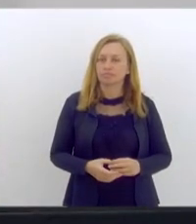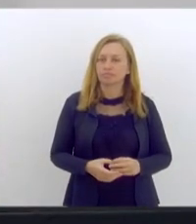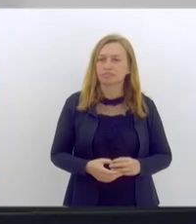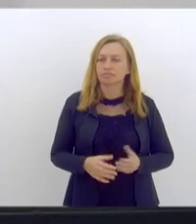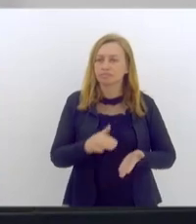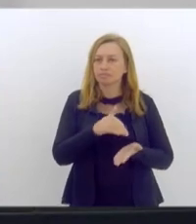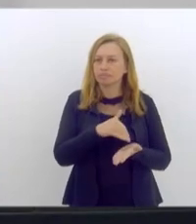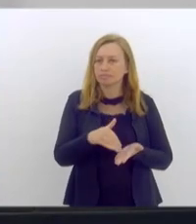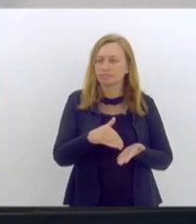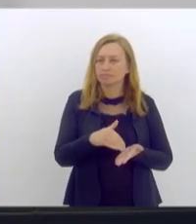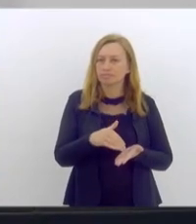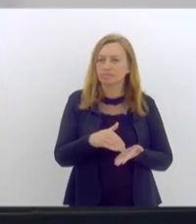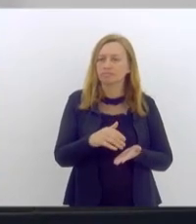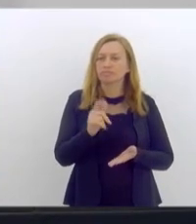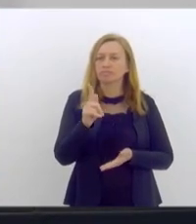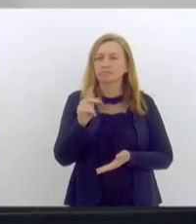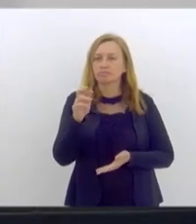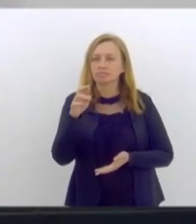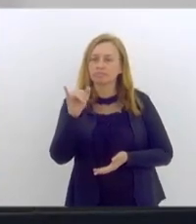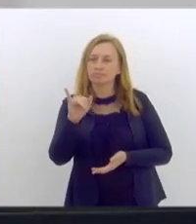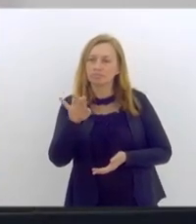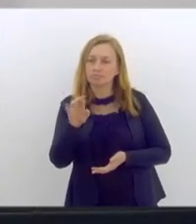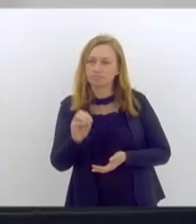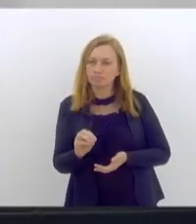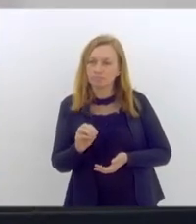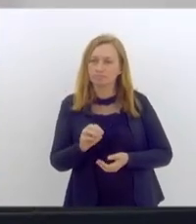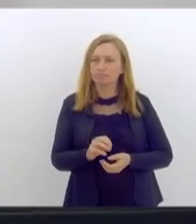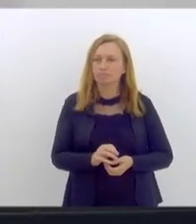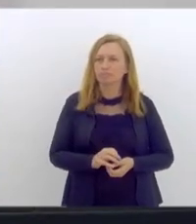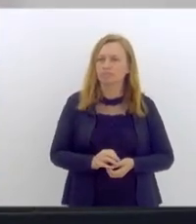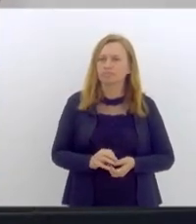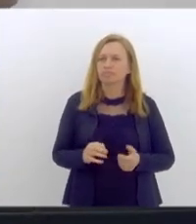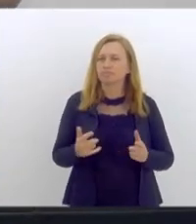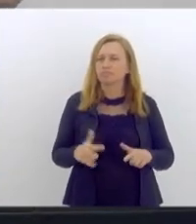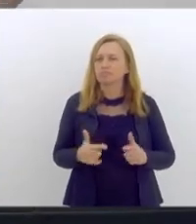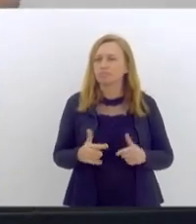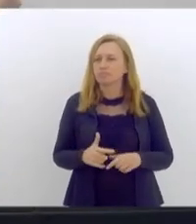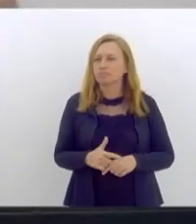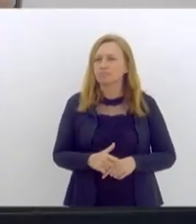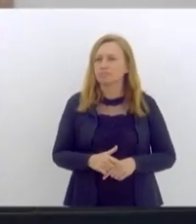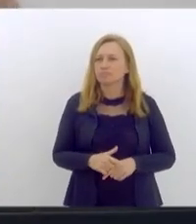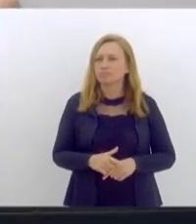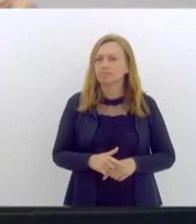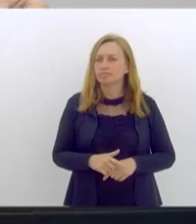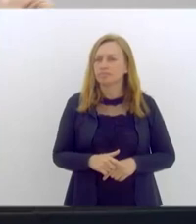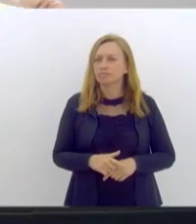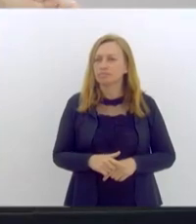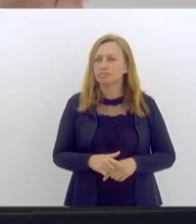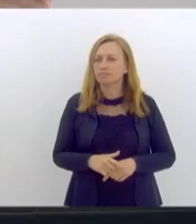cobrança somente credenciado pela lingerie vamos ver aqui onde é que tá isso na